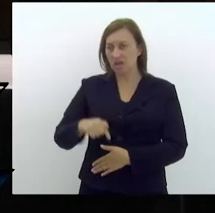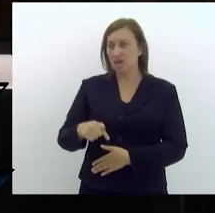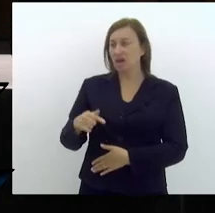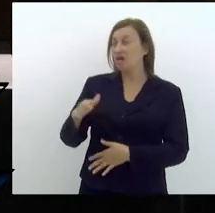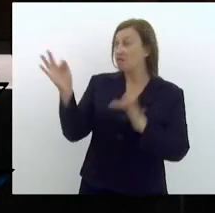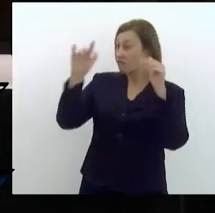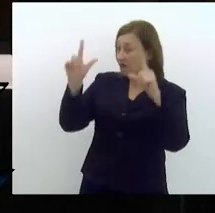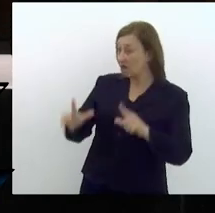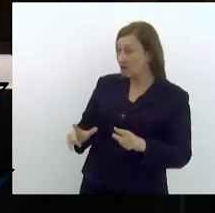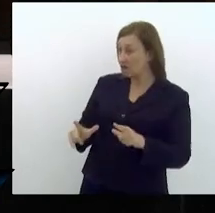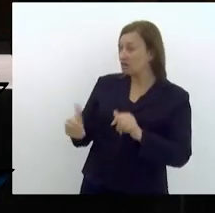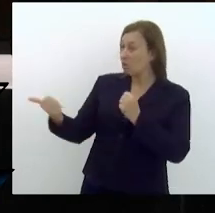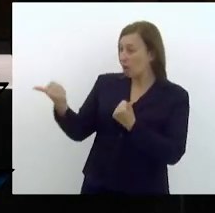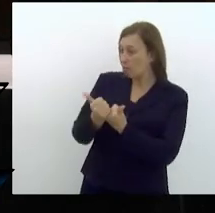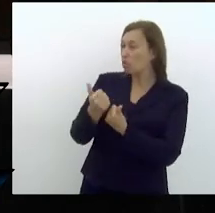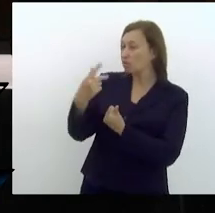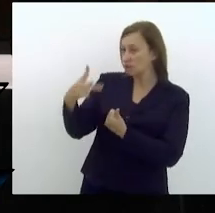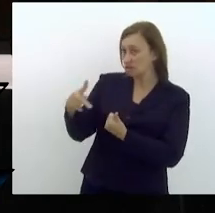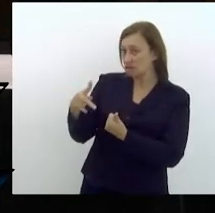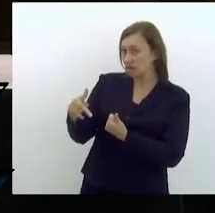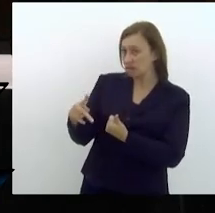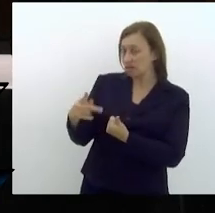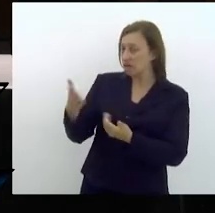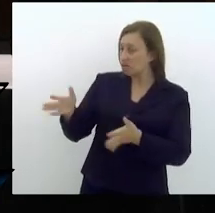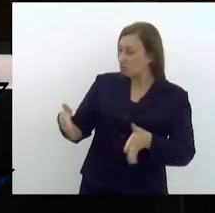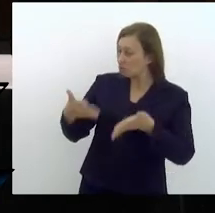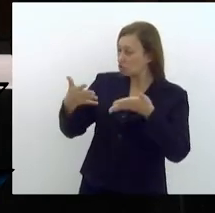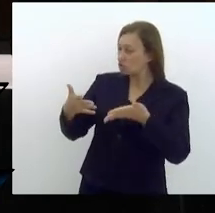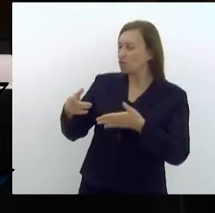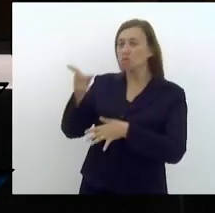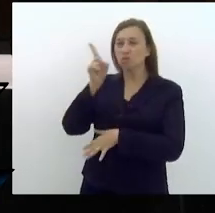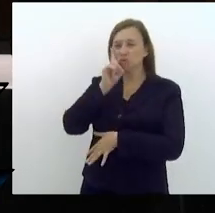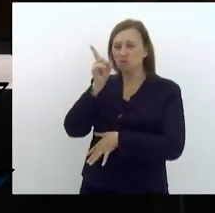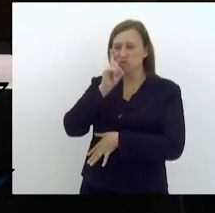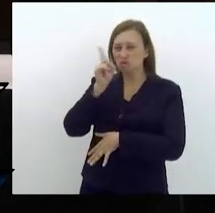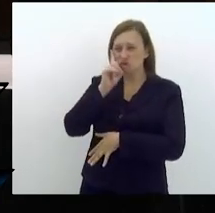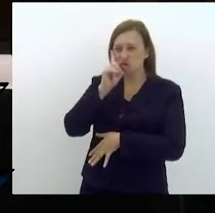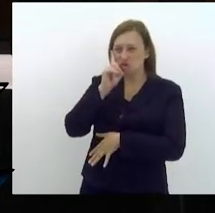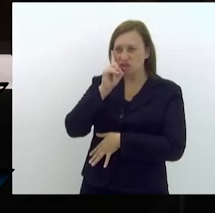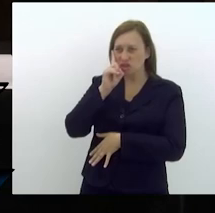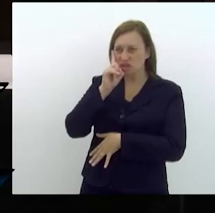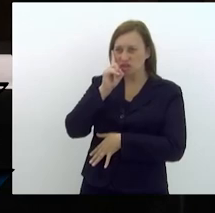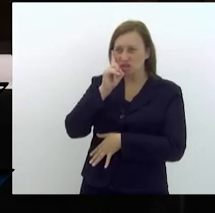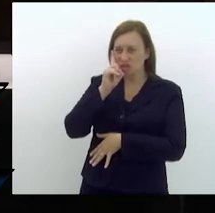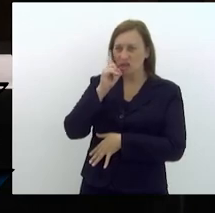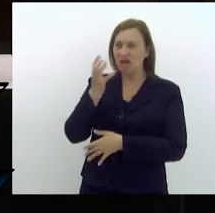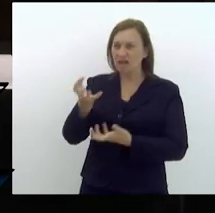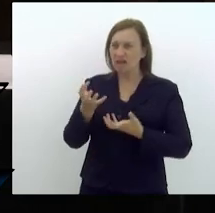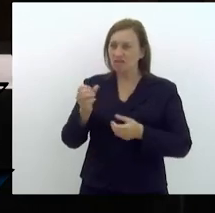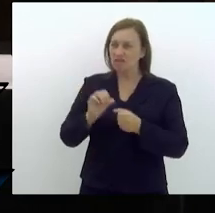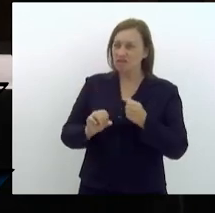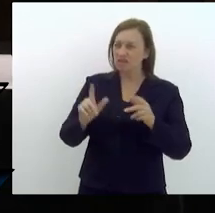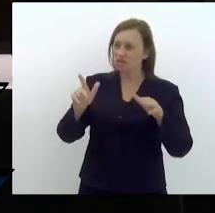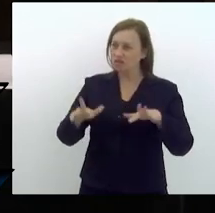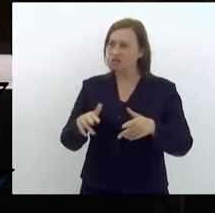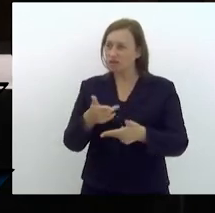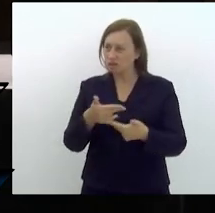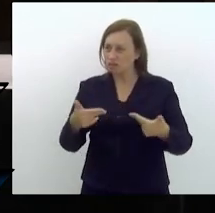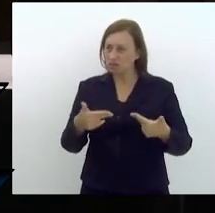em poder estar contando com o teu apoio é o que me motiva todos os dias a Tentar algo diferente então